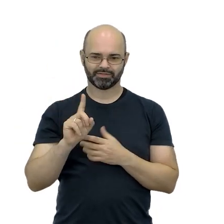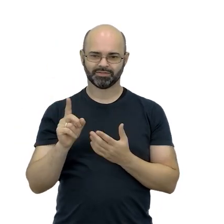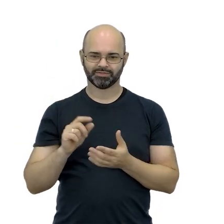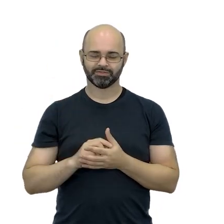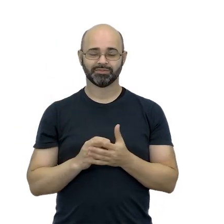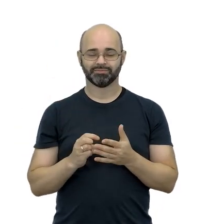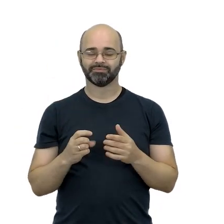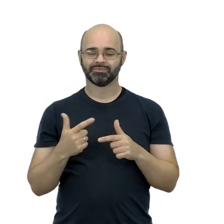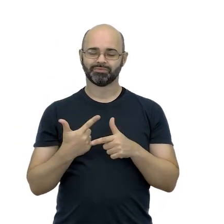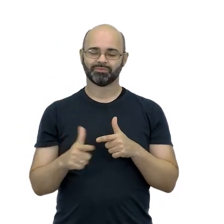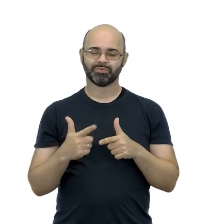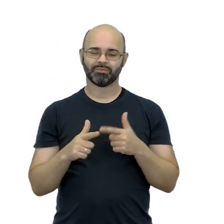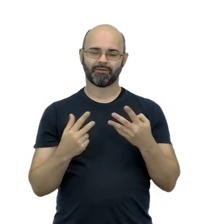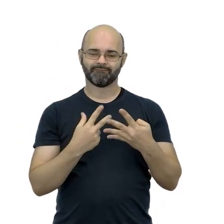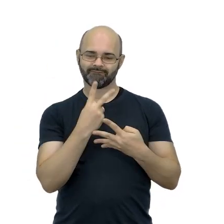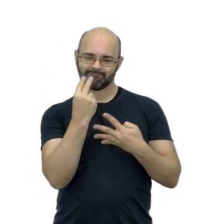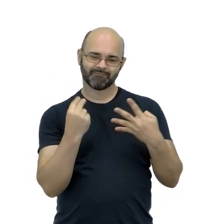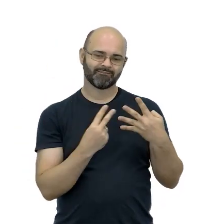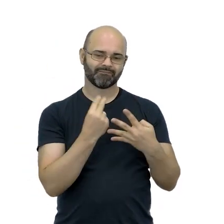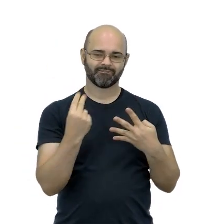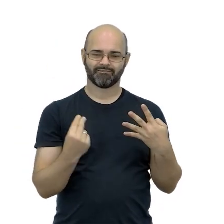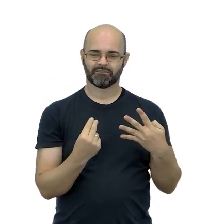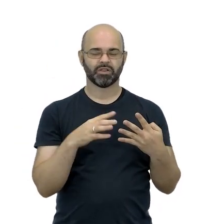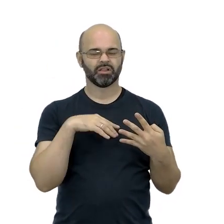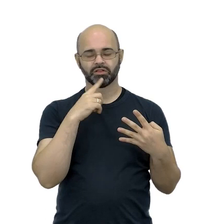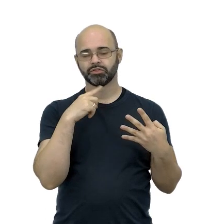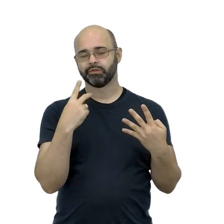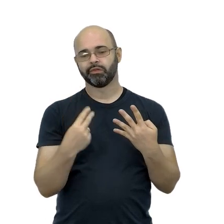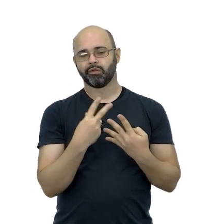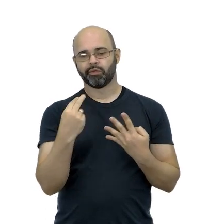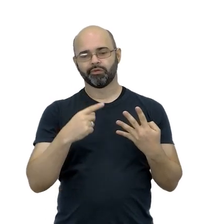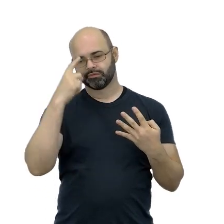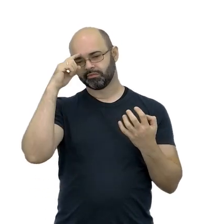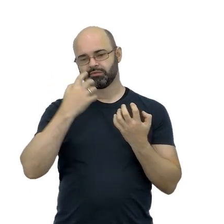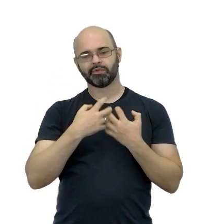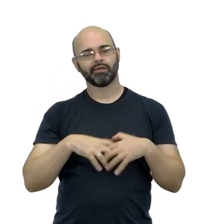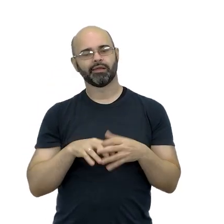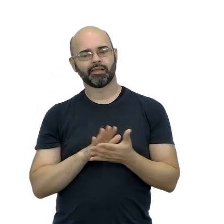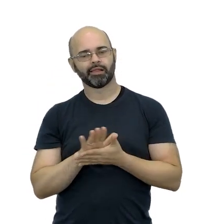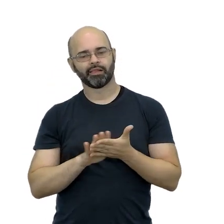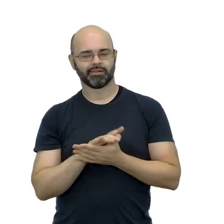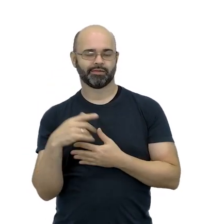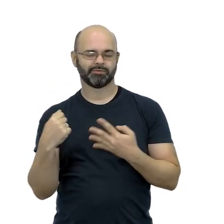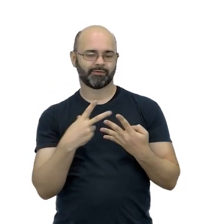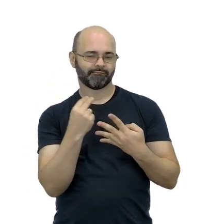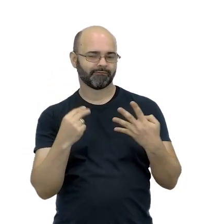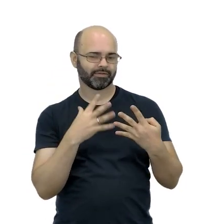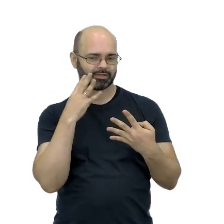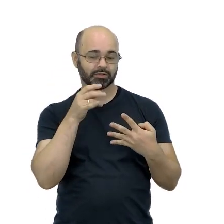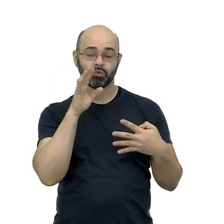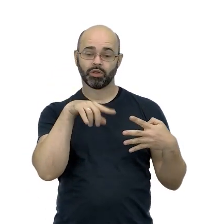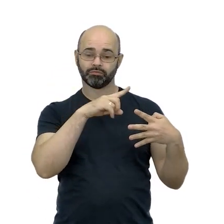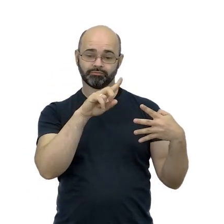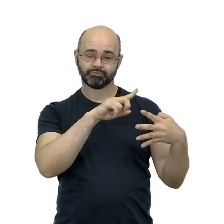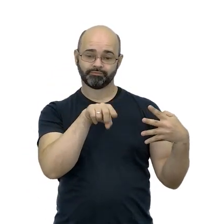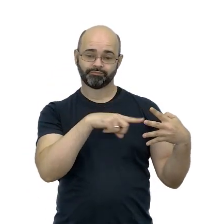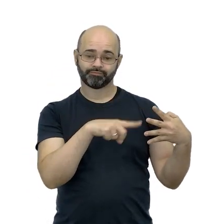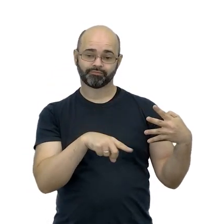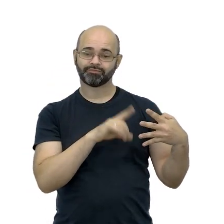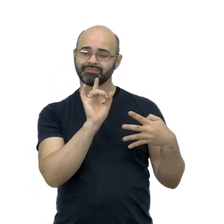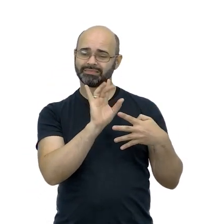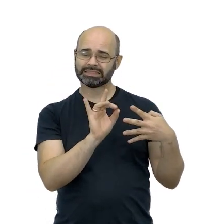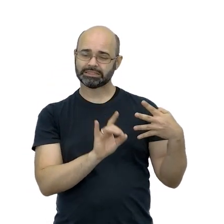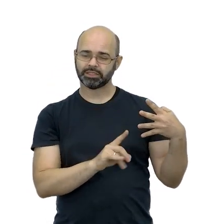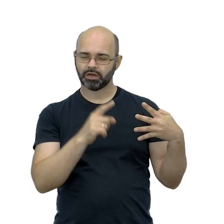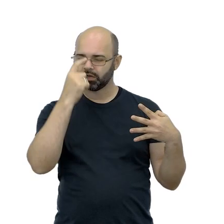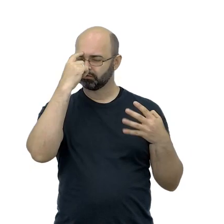do distrator, não adianta eu fazer um distrator que não leve a pensamento nenhum. Então, quando eu faço um item de múltipla escolha, cada item tem que ser